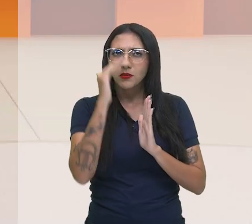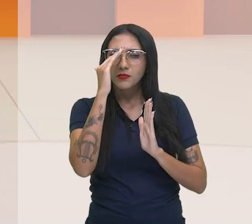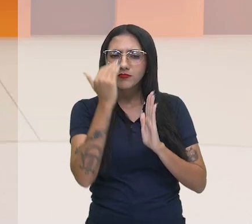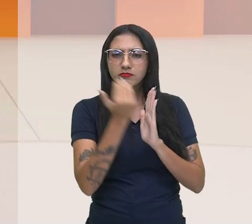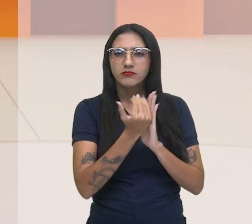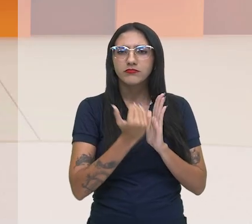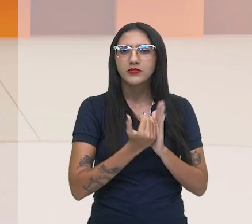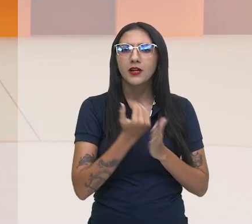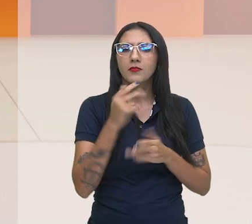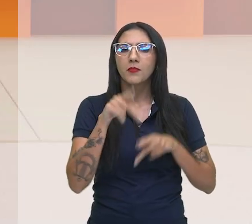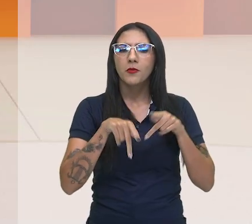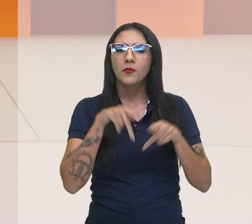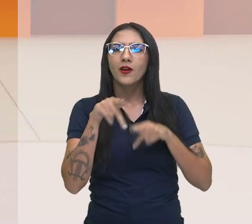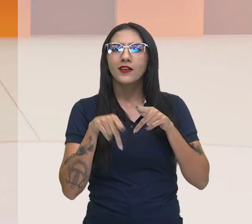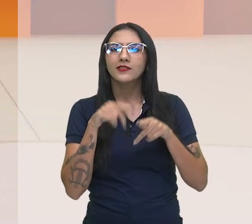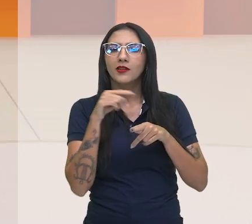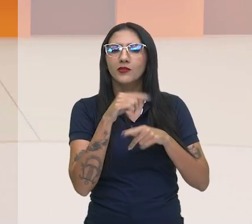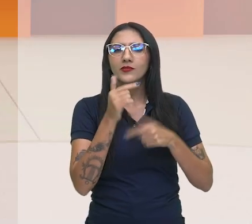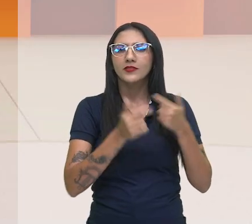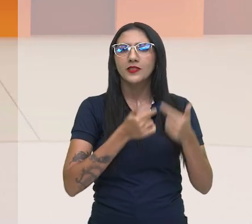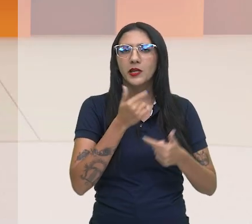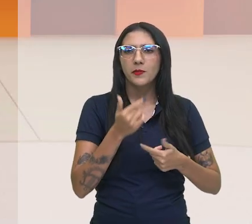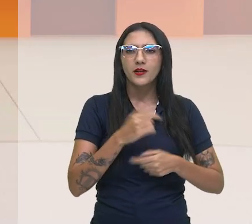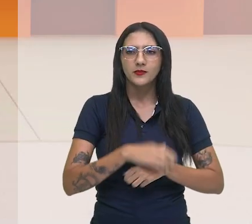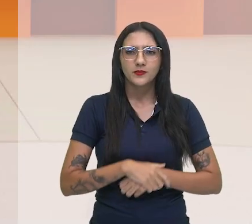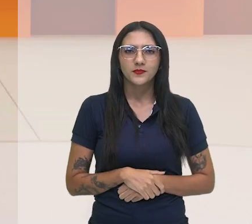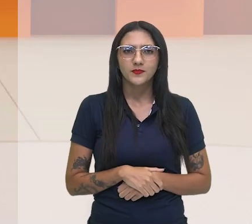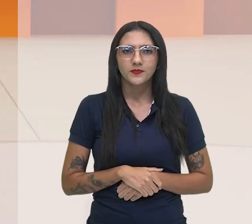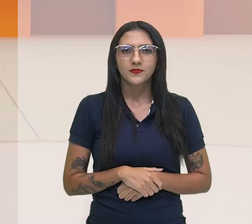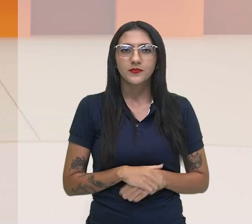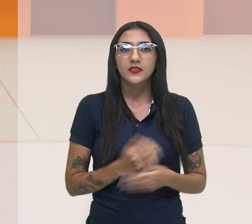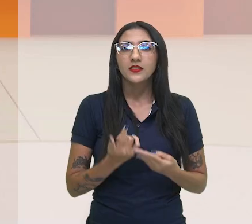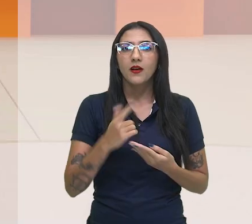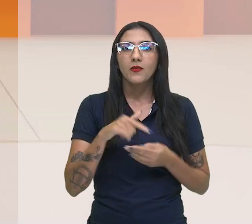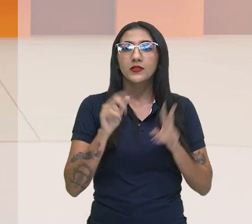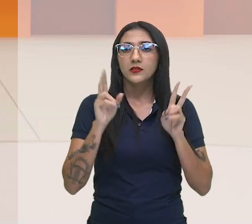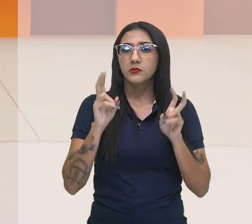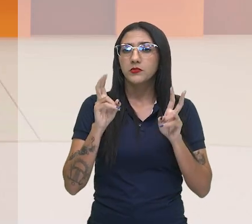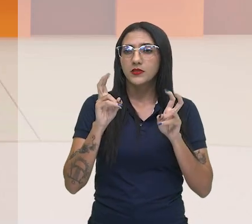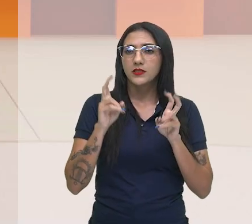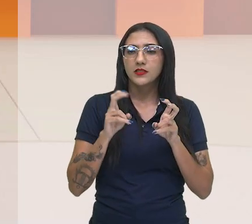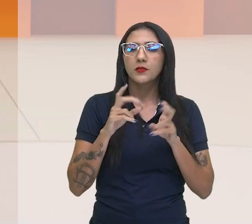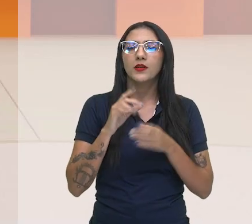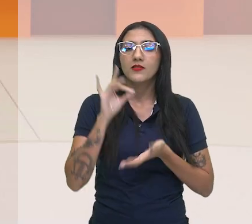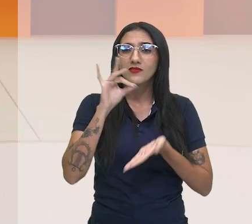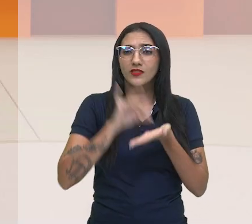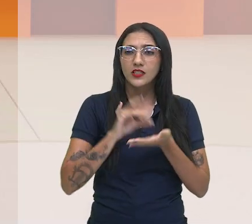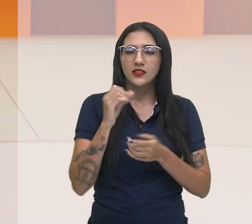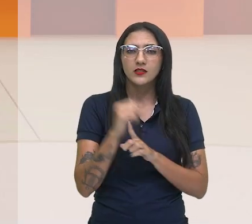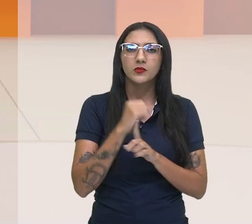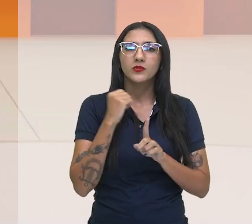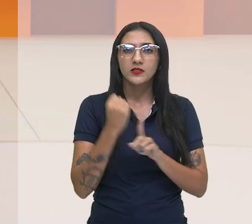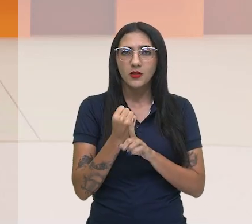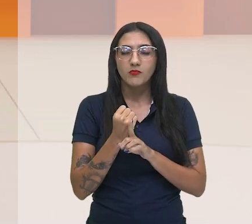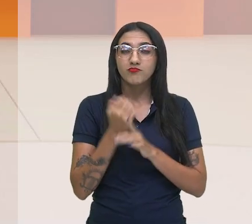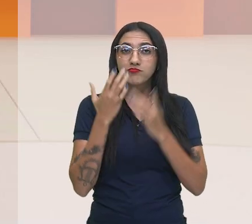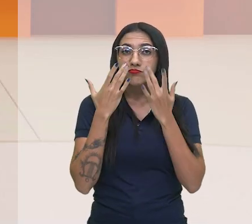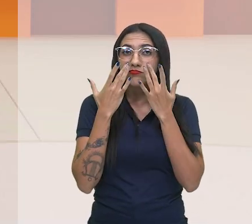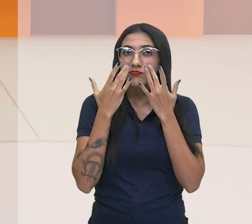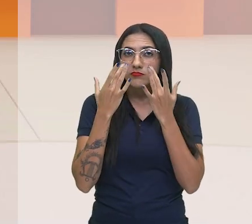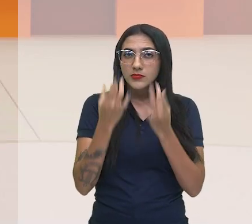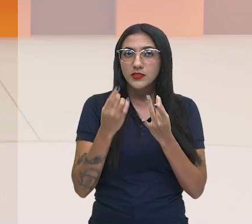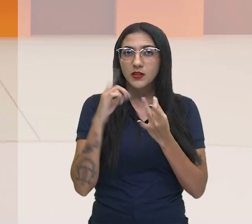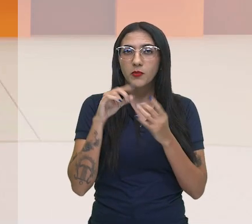em seu trabalho. Tá bom? Então, essa é a questão da legitimidade social. Presta muita atenção nisso